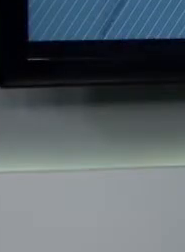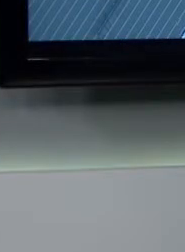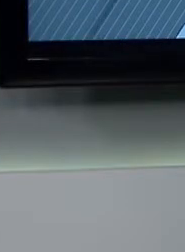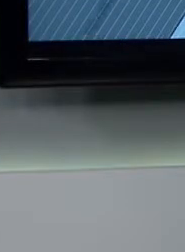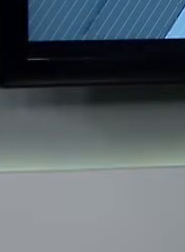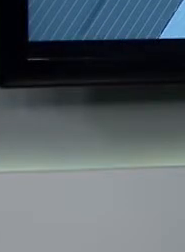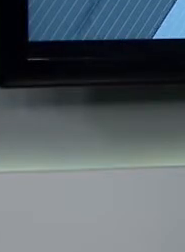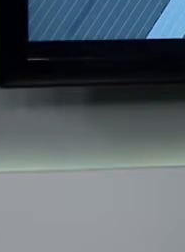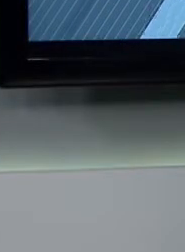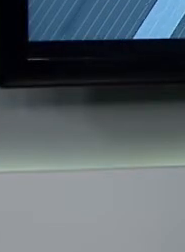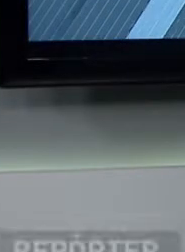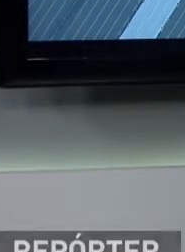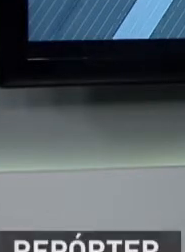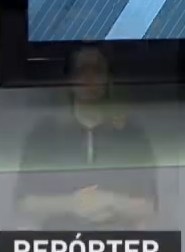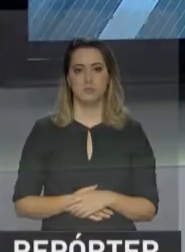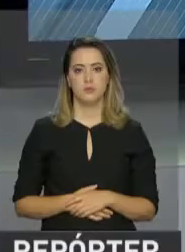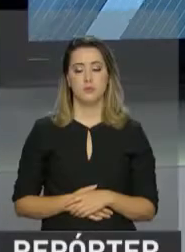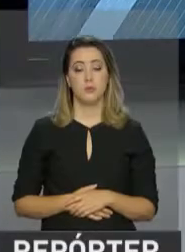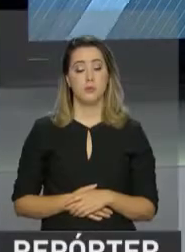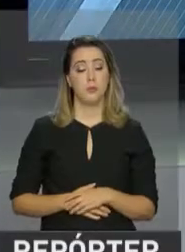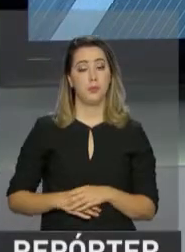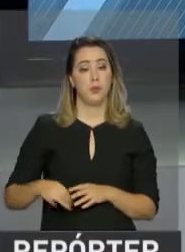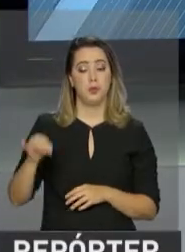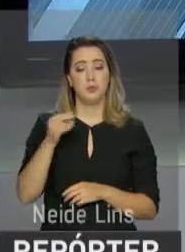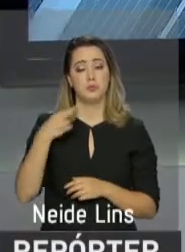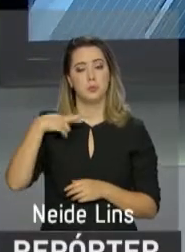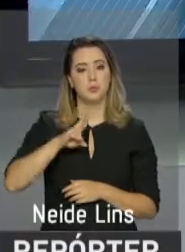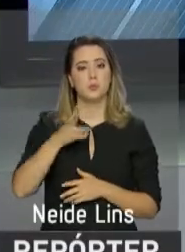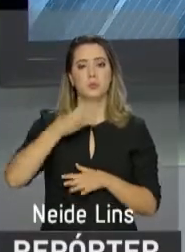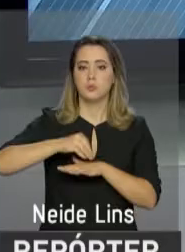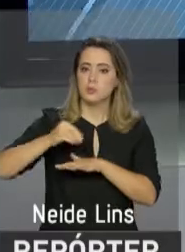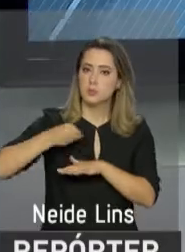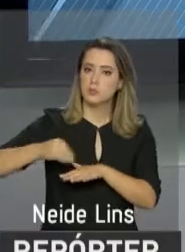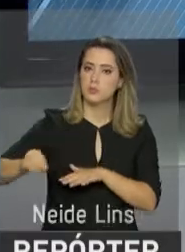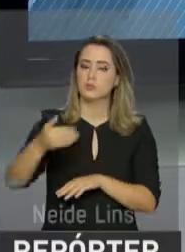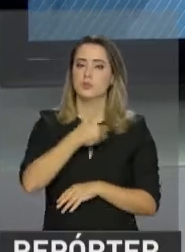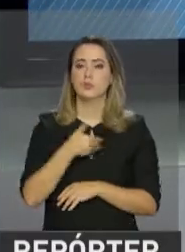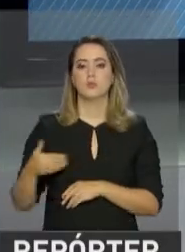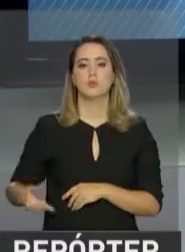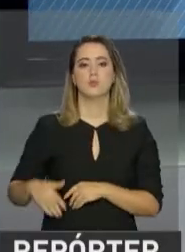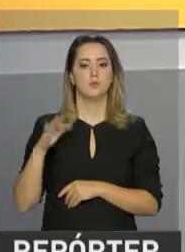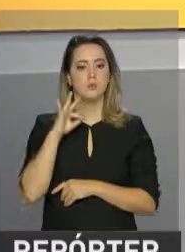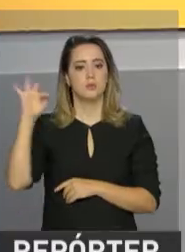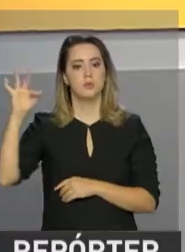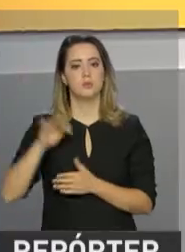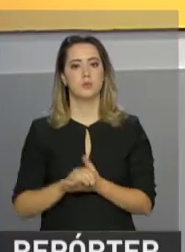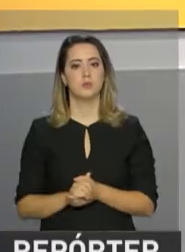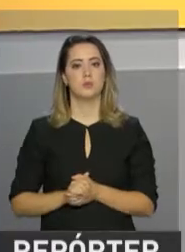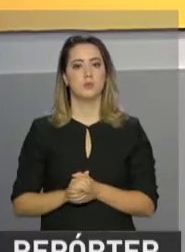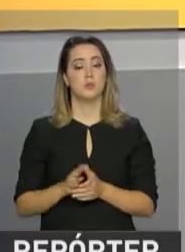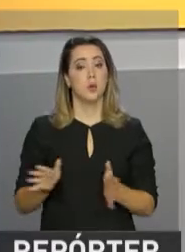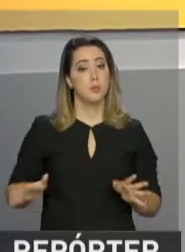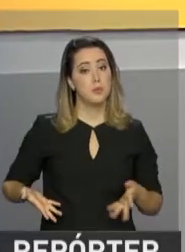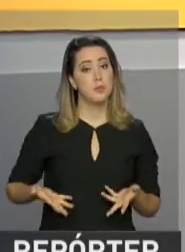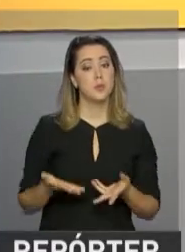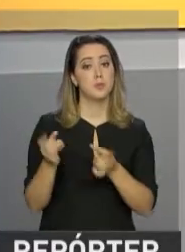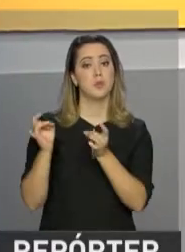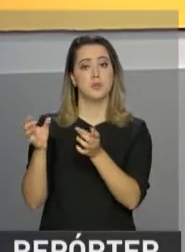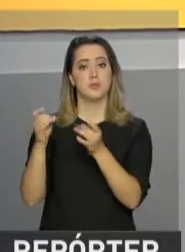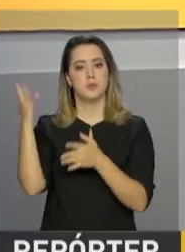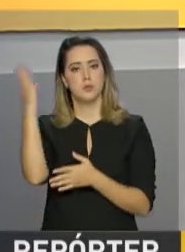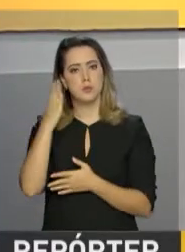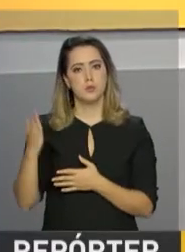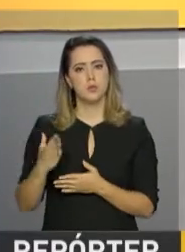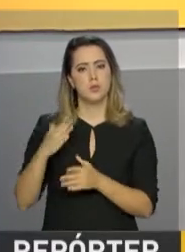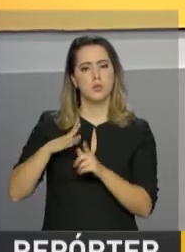lá começa agora mais uma edição do repórter nbr com as notícias do governo federal promover as exportações brasileiras